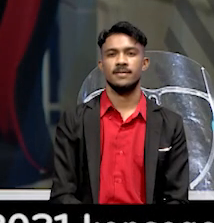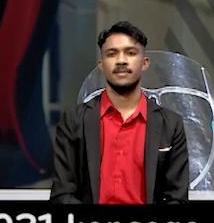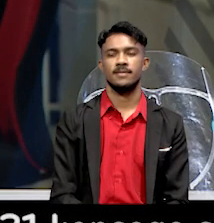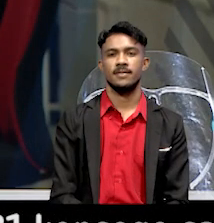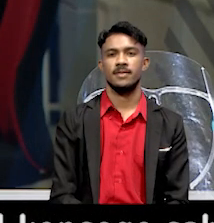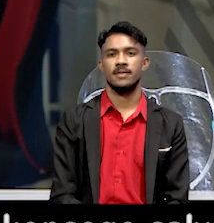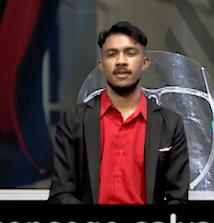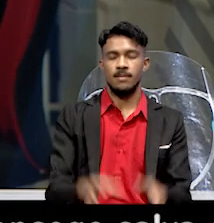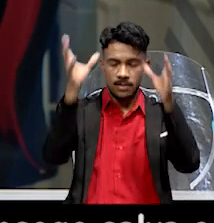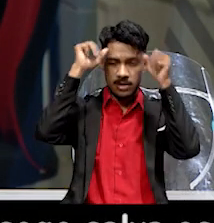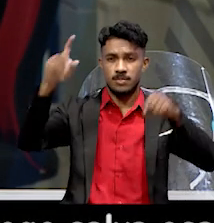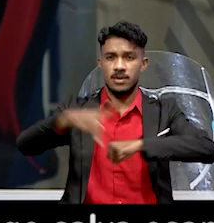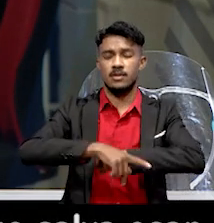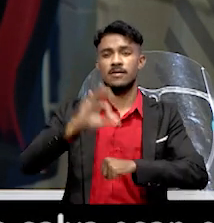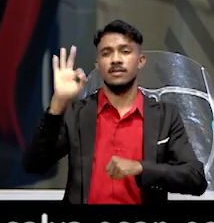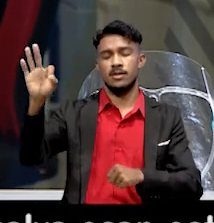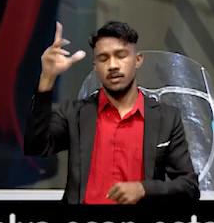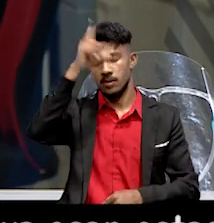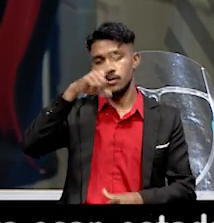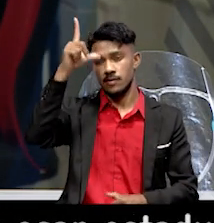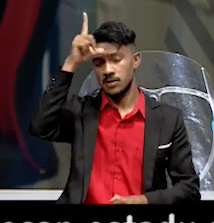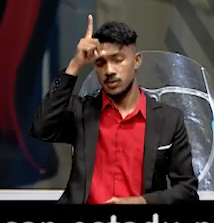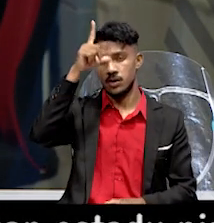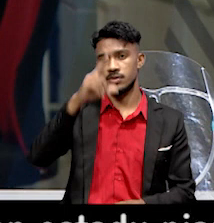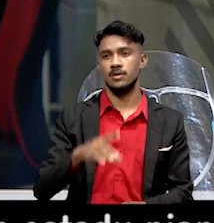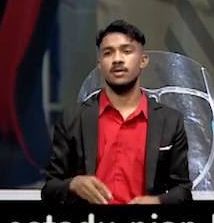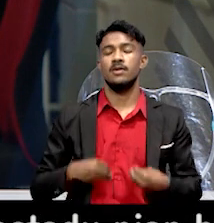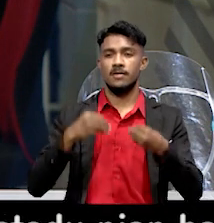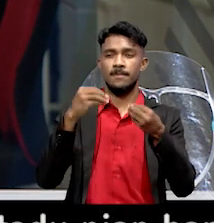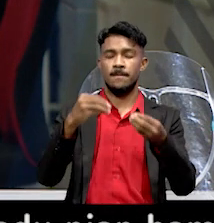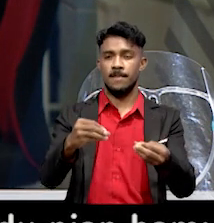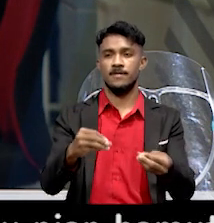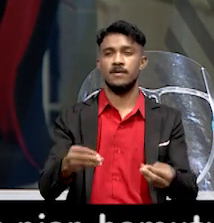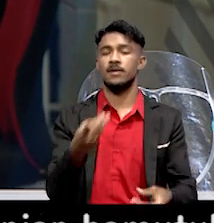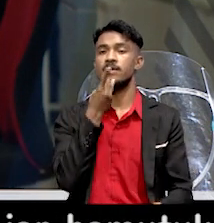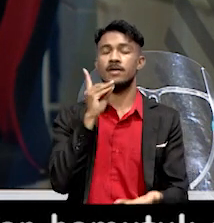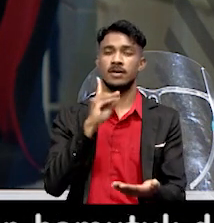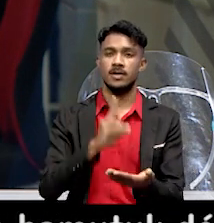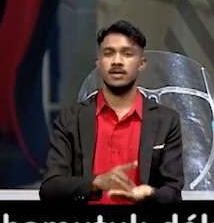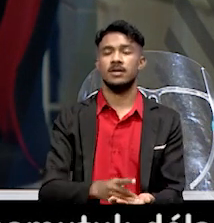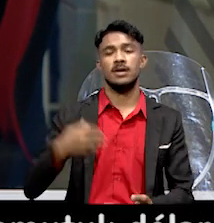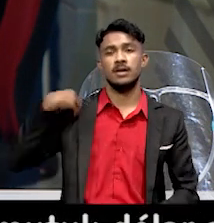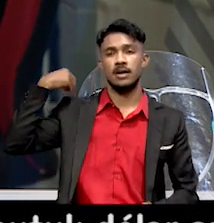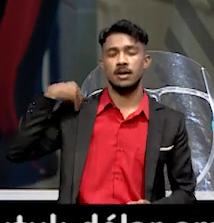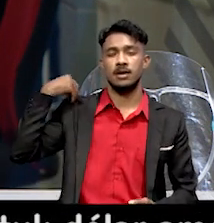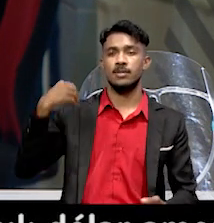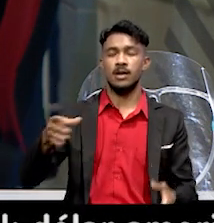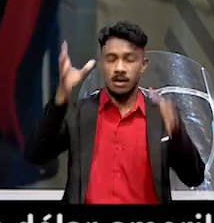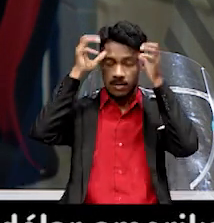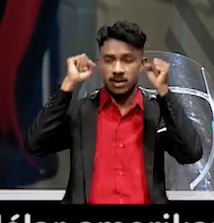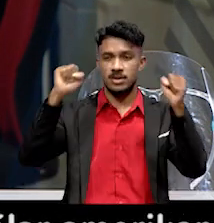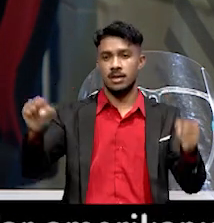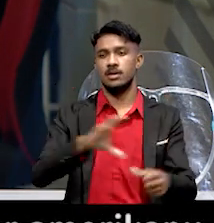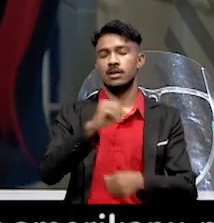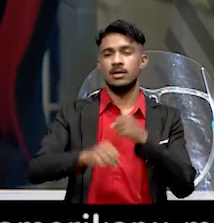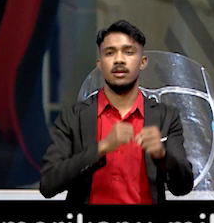Presiden Partido Fretilin Francisco Guterres Luolo oficialmente declara rekandidata ang ba Presiden di Republika tinang